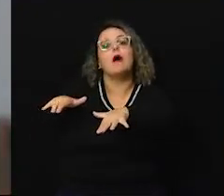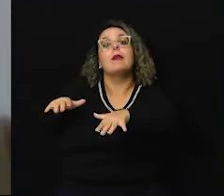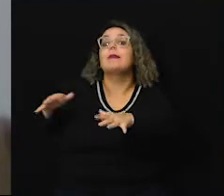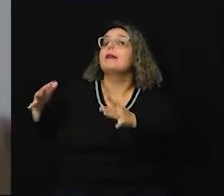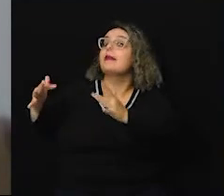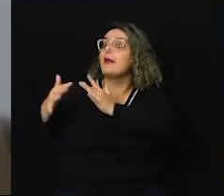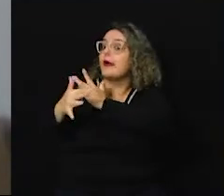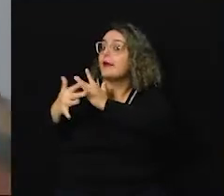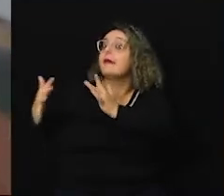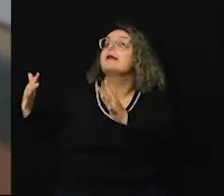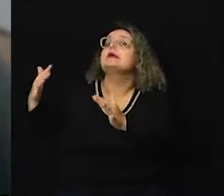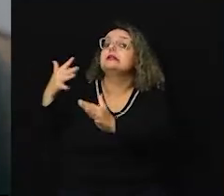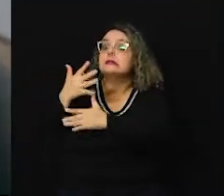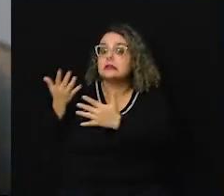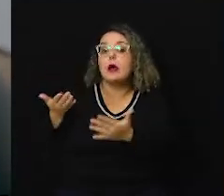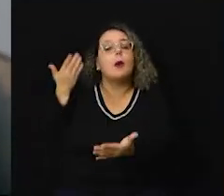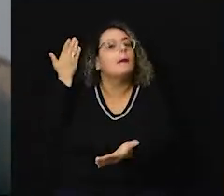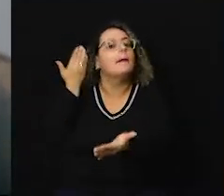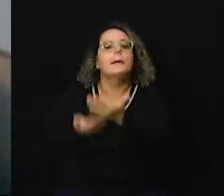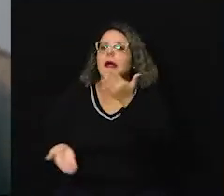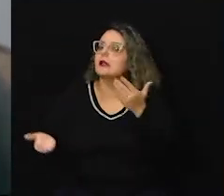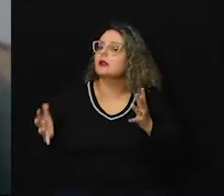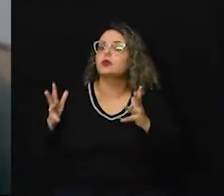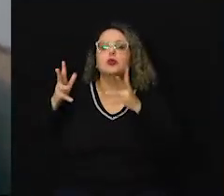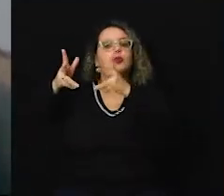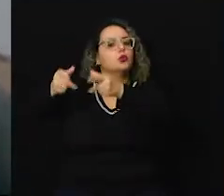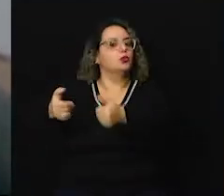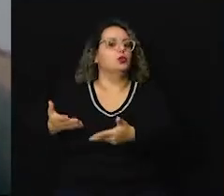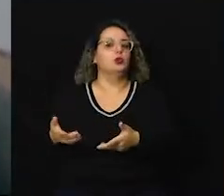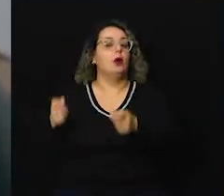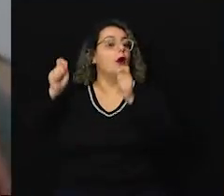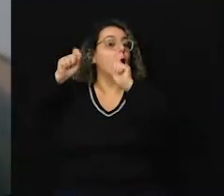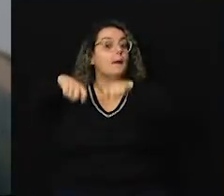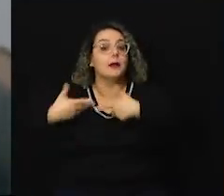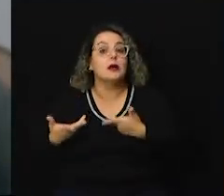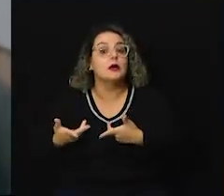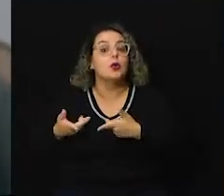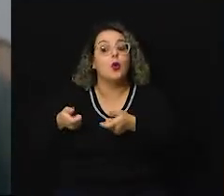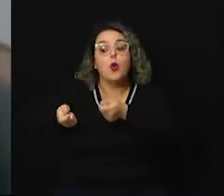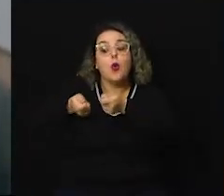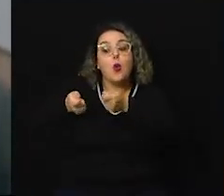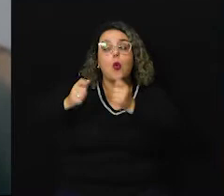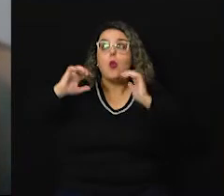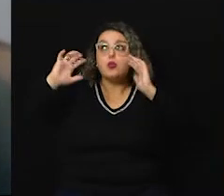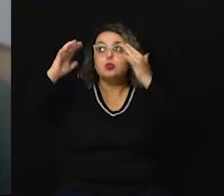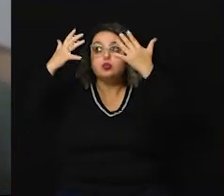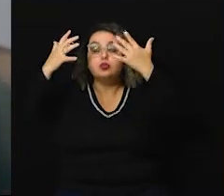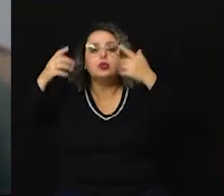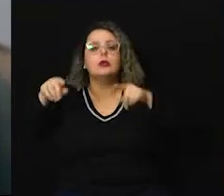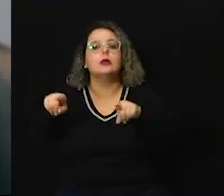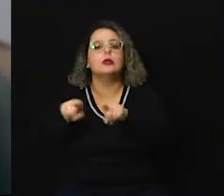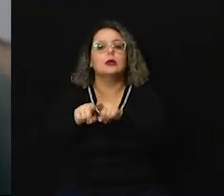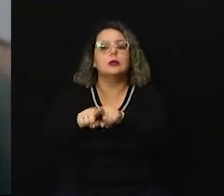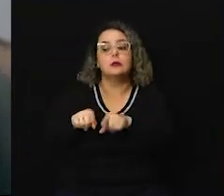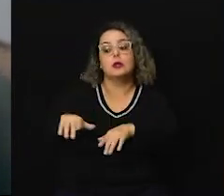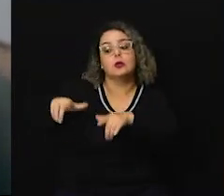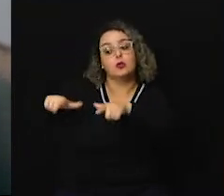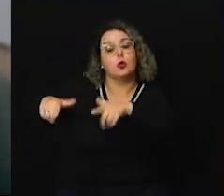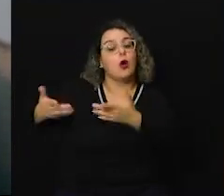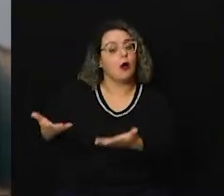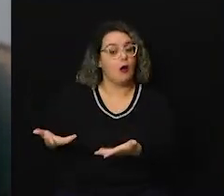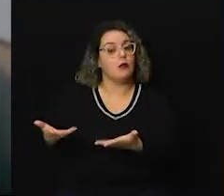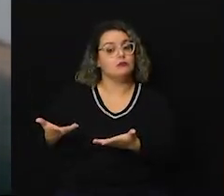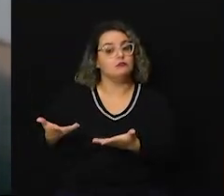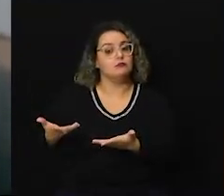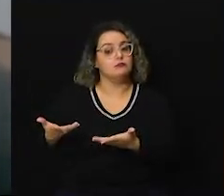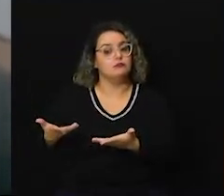espécie significa que a gente tá perdendo recursos hídricos que a gente tá perdendo a capacidade de regular o clima localmente todas as coisas